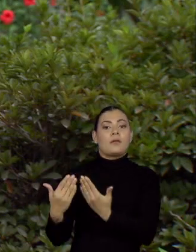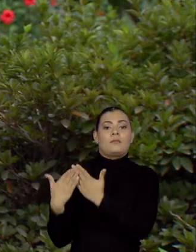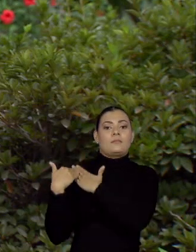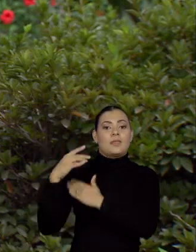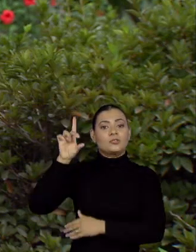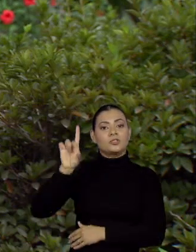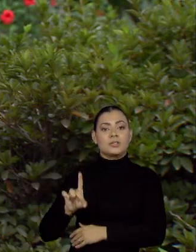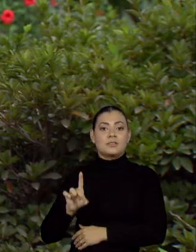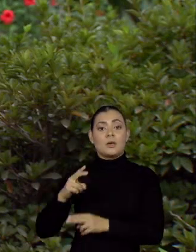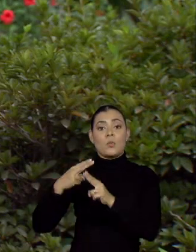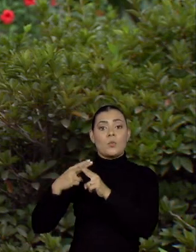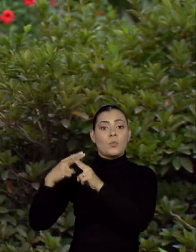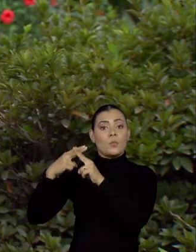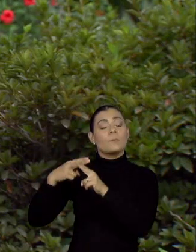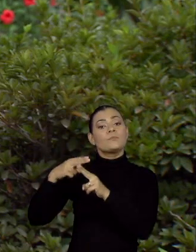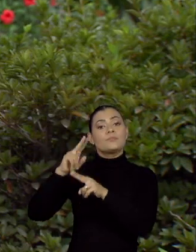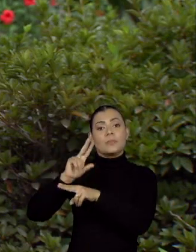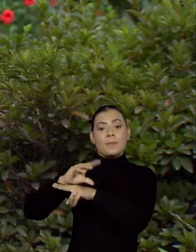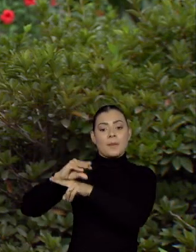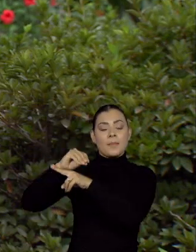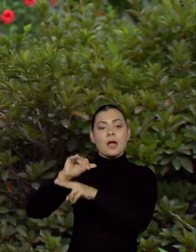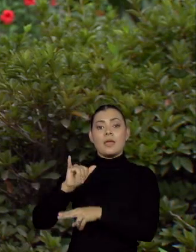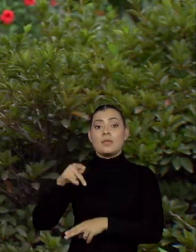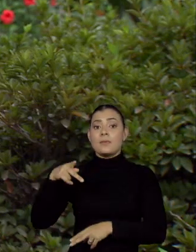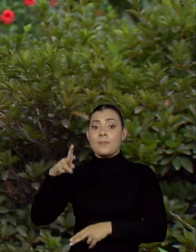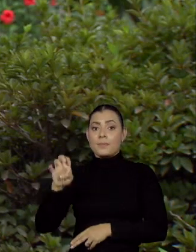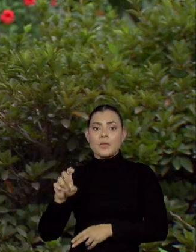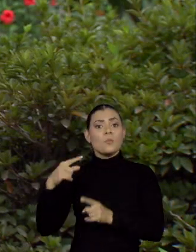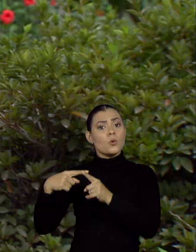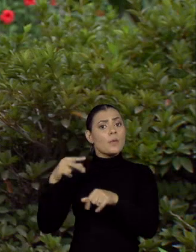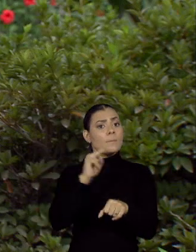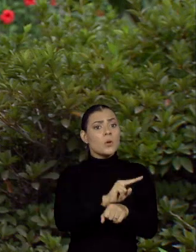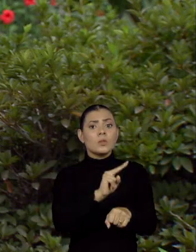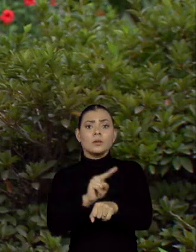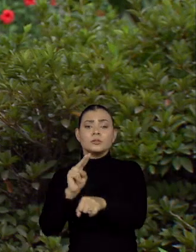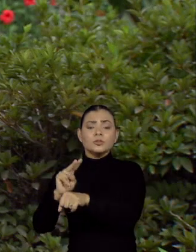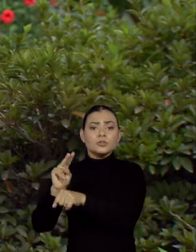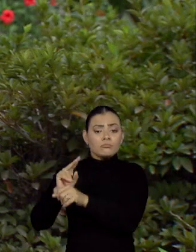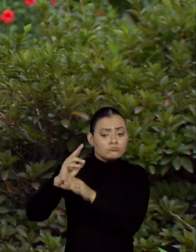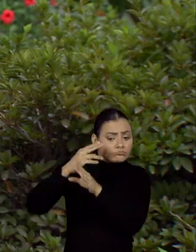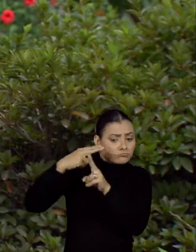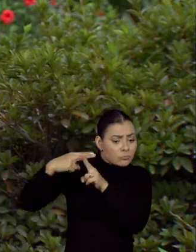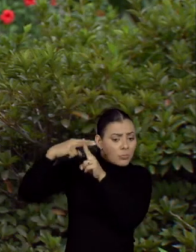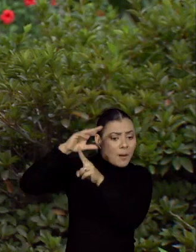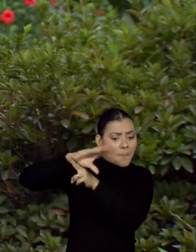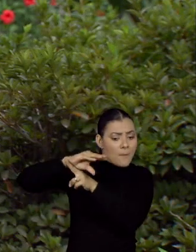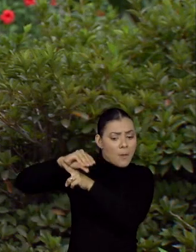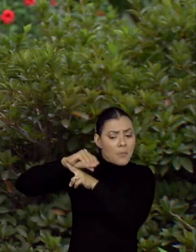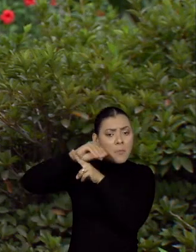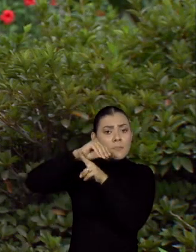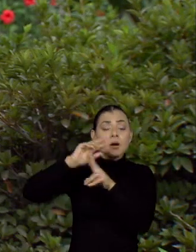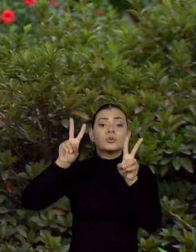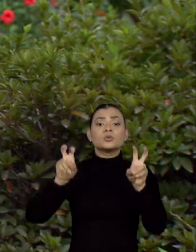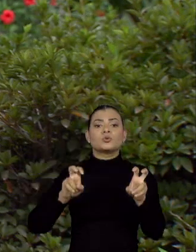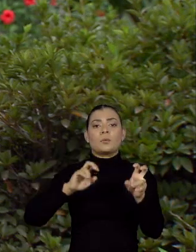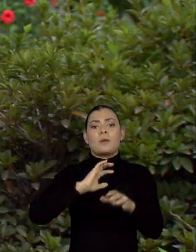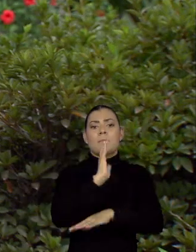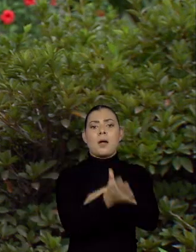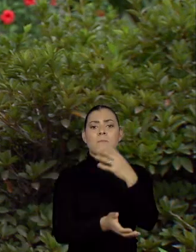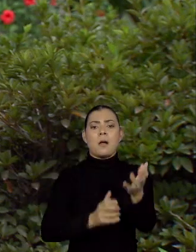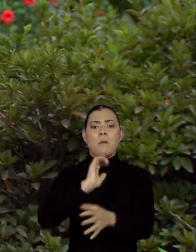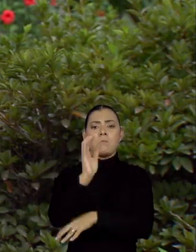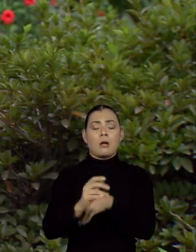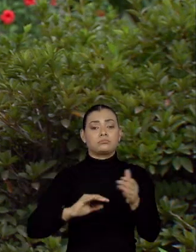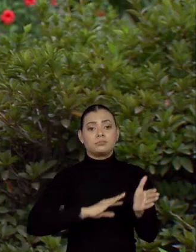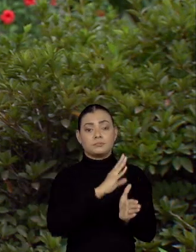pelo governo Bolsonaro, justamente por defender dados de satélite sobre o desmatamento da maior